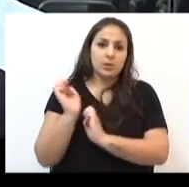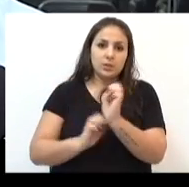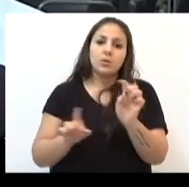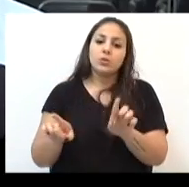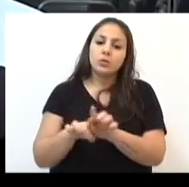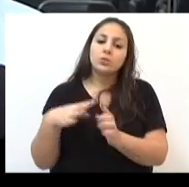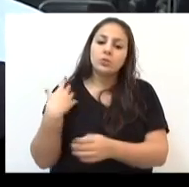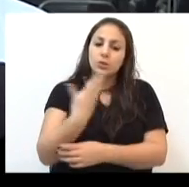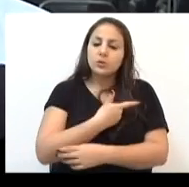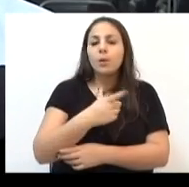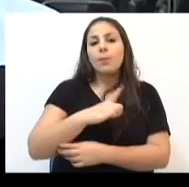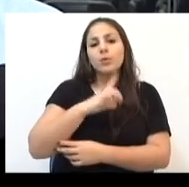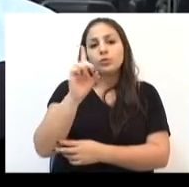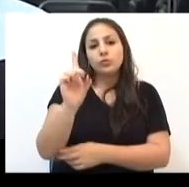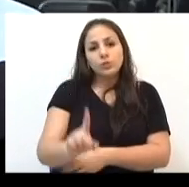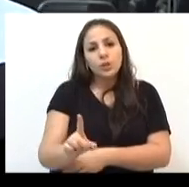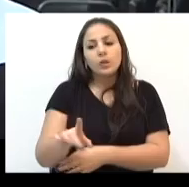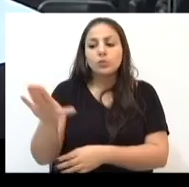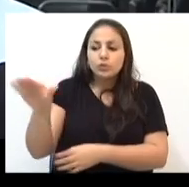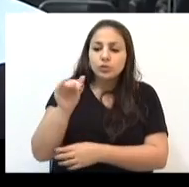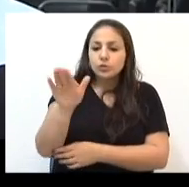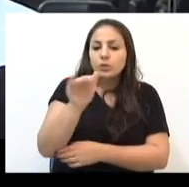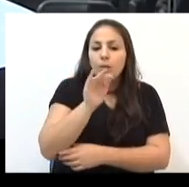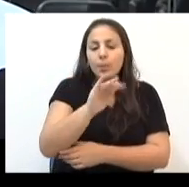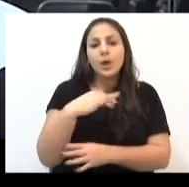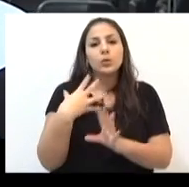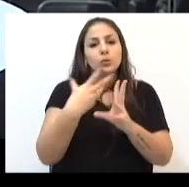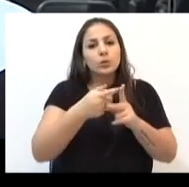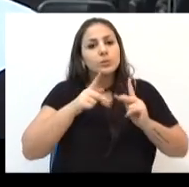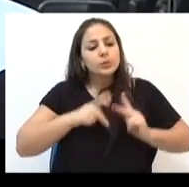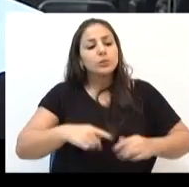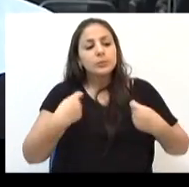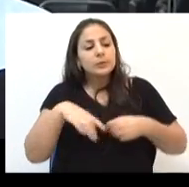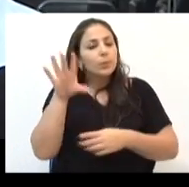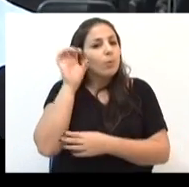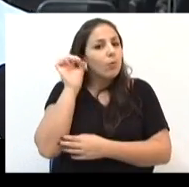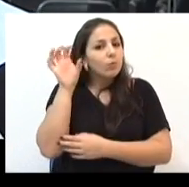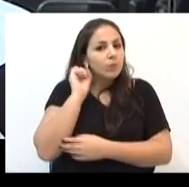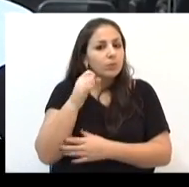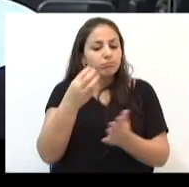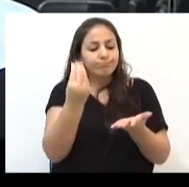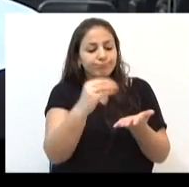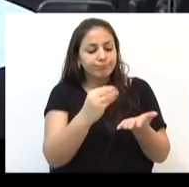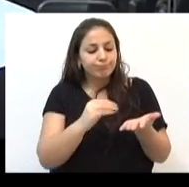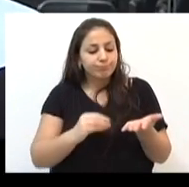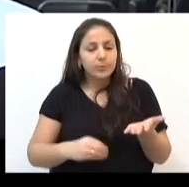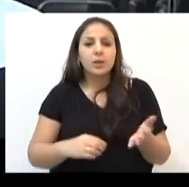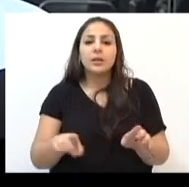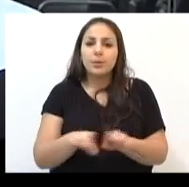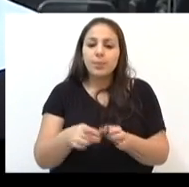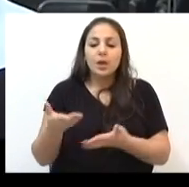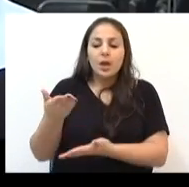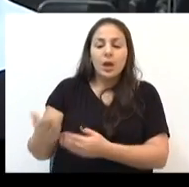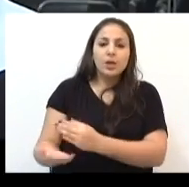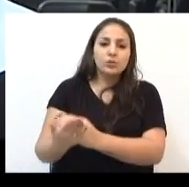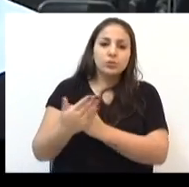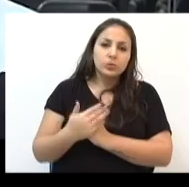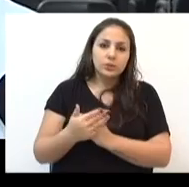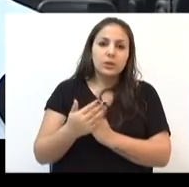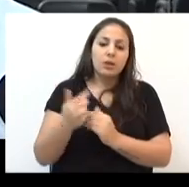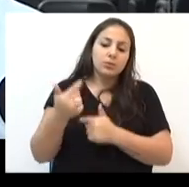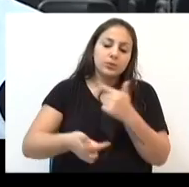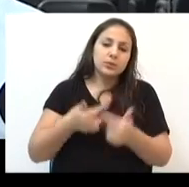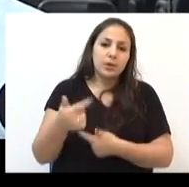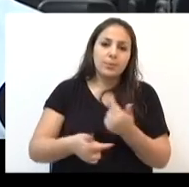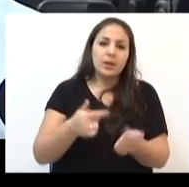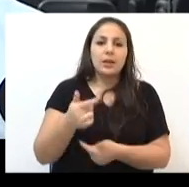direito de convocar a todas as pessoas que nós achamos que nós devemos ouvir, porque elas também irão colaborar com o trabalho da CPI.